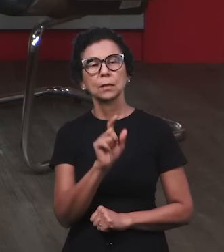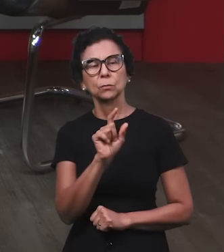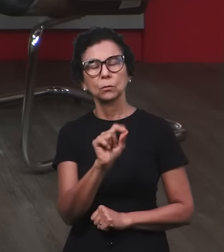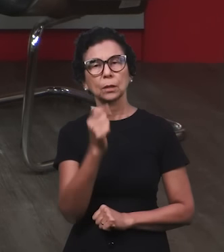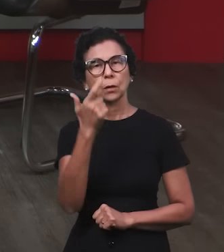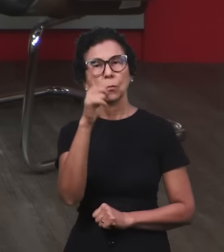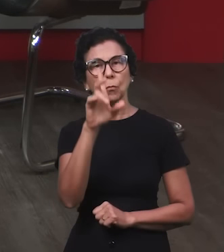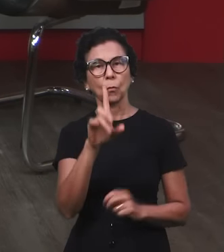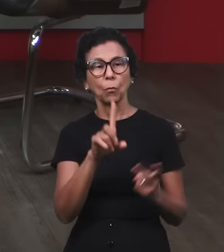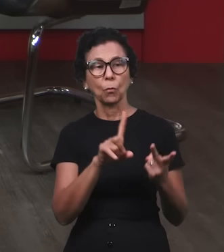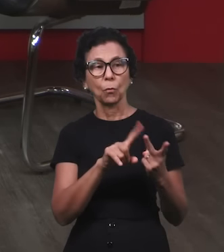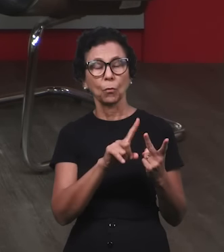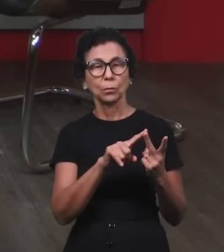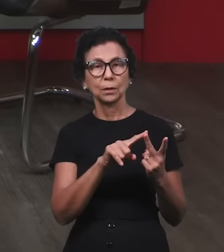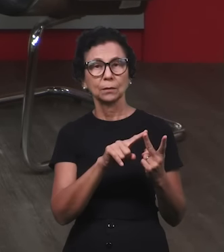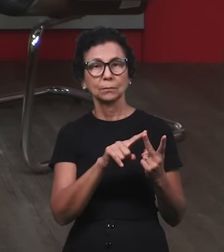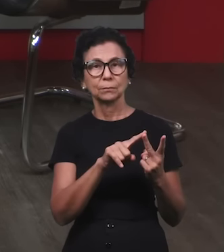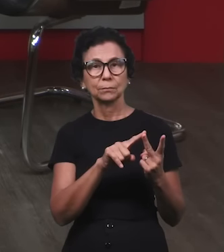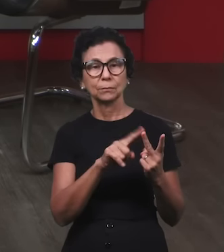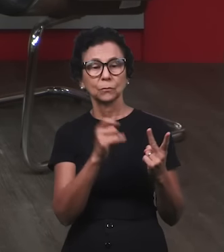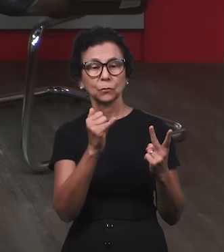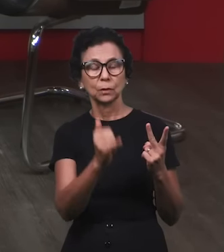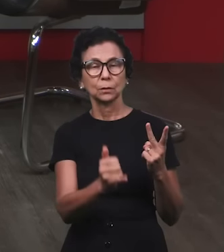nem do homem, foi a voz do adversário.